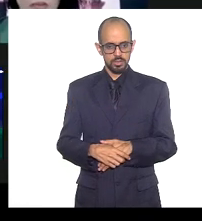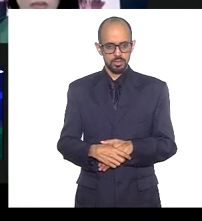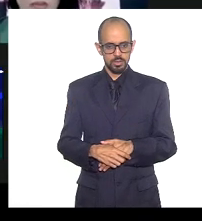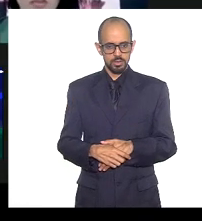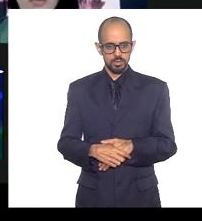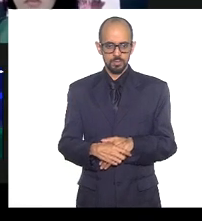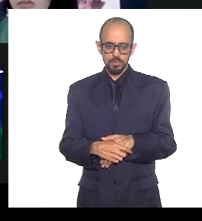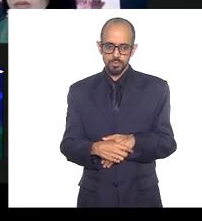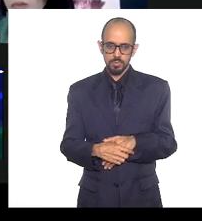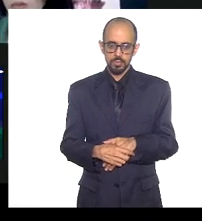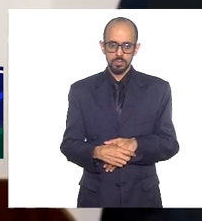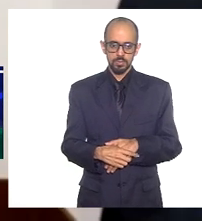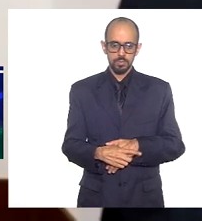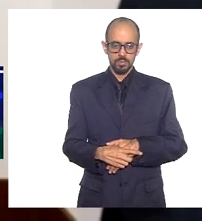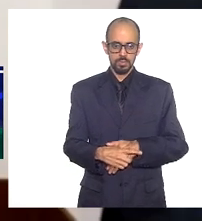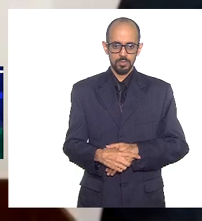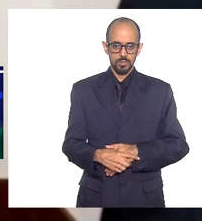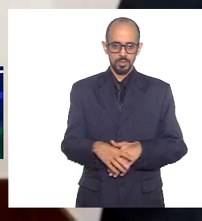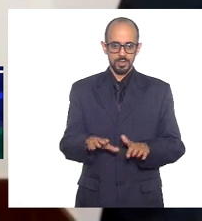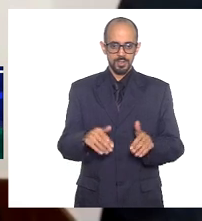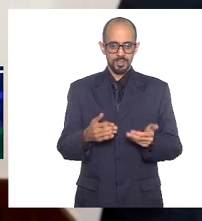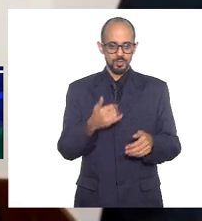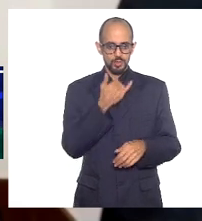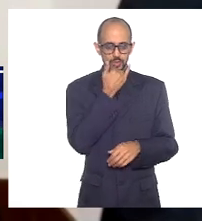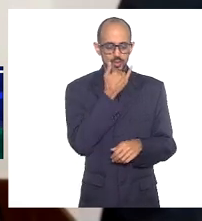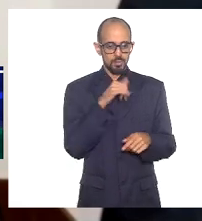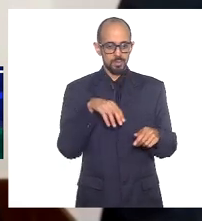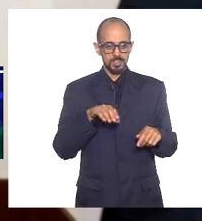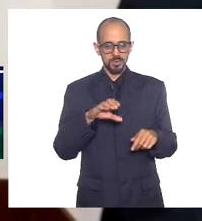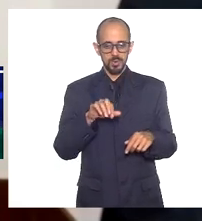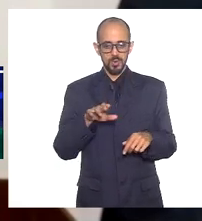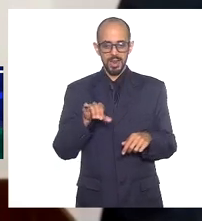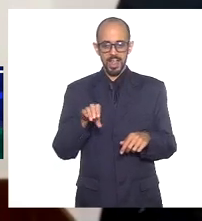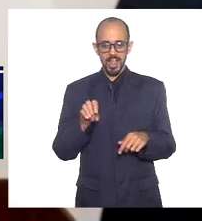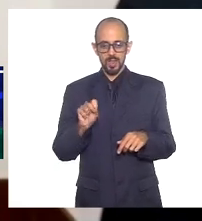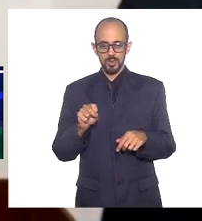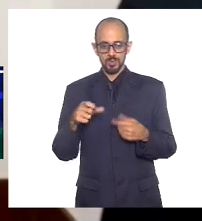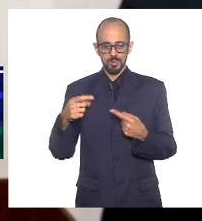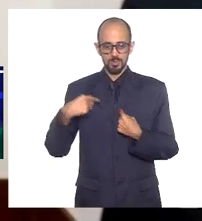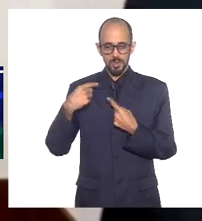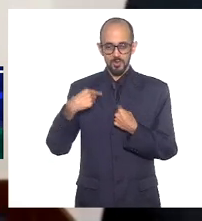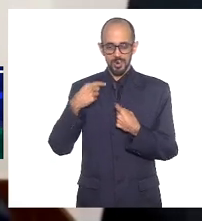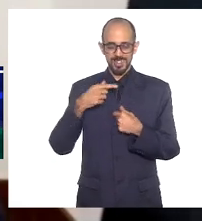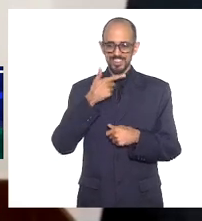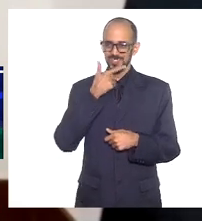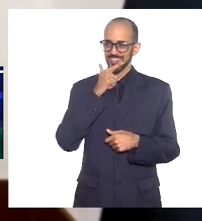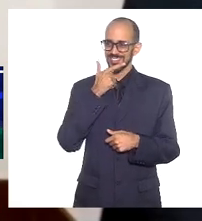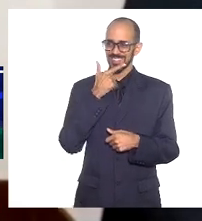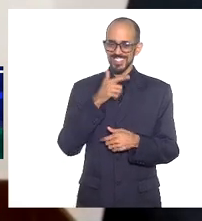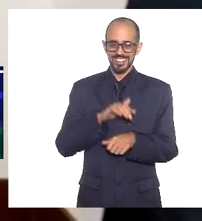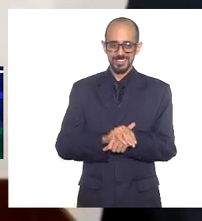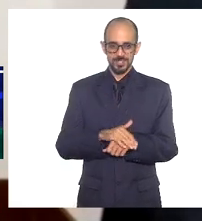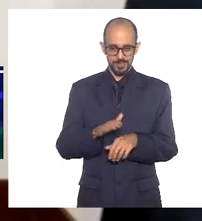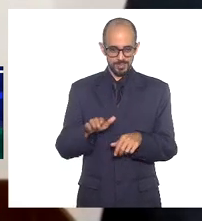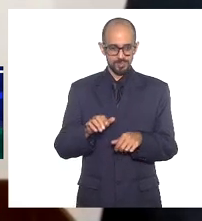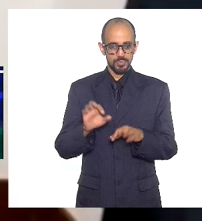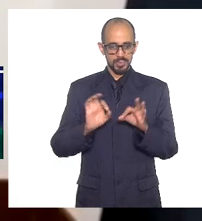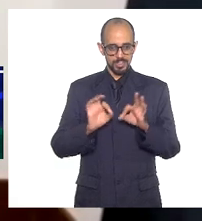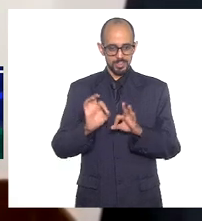Bruno, desculpa mas é o Carlos Augusto está aqui fazendo todo mundo rir não, eu vou lá vossa excelência fez uma questão de ordem para dizer desse período que ficou